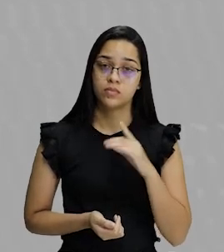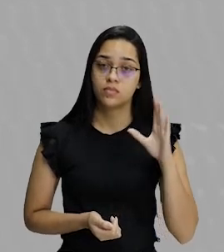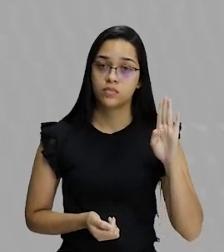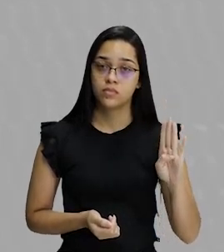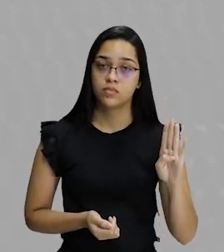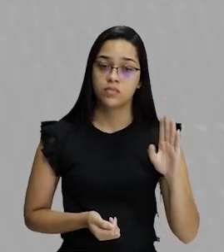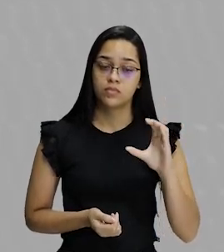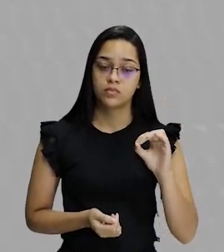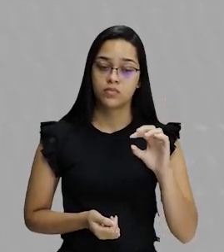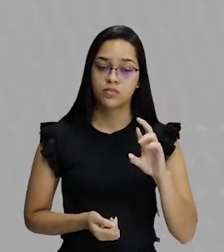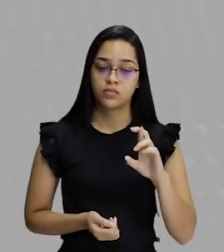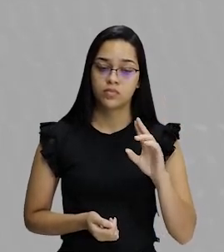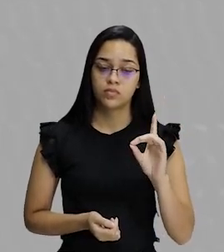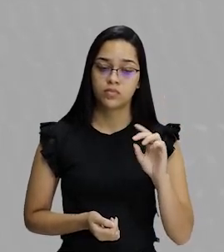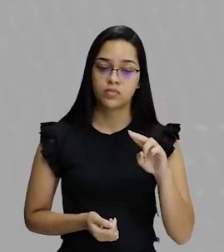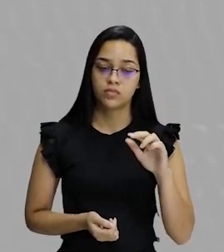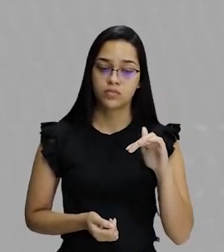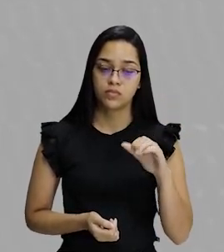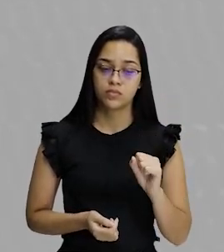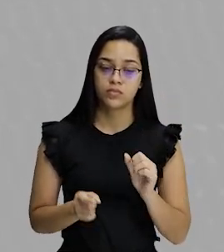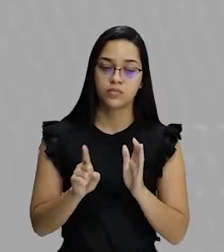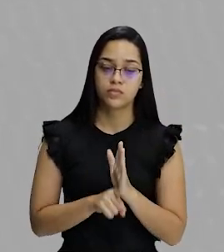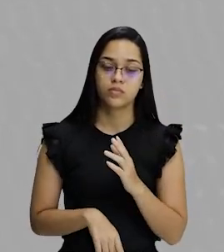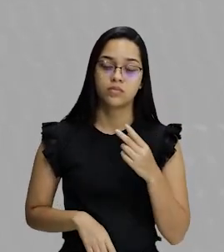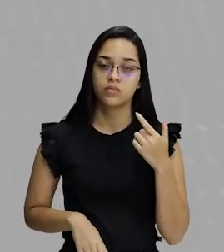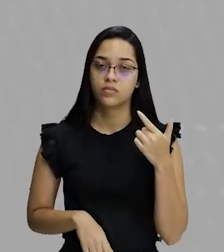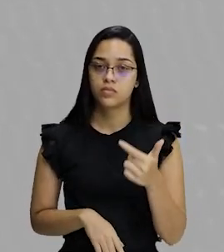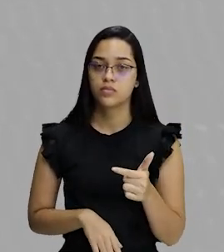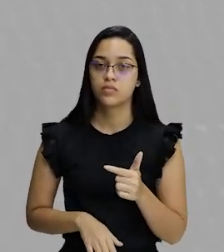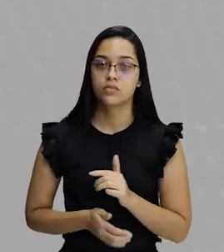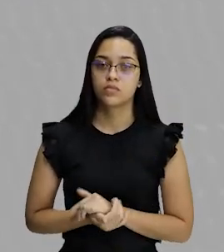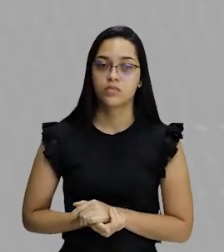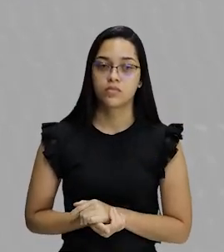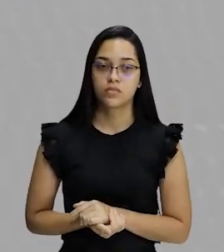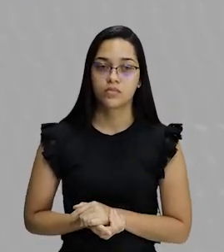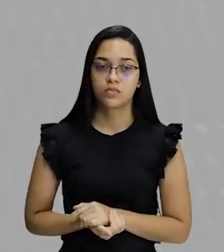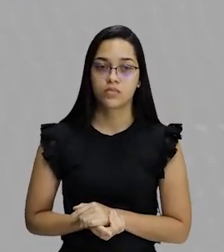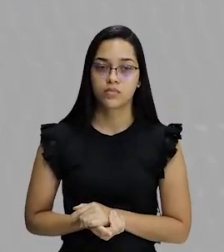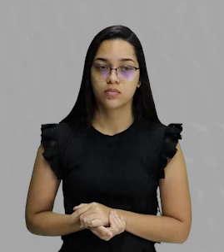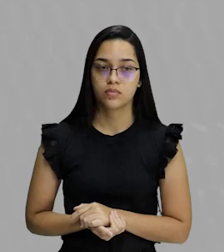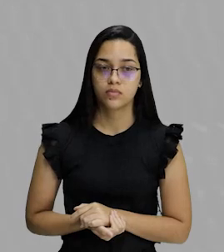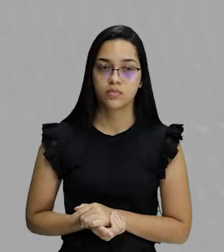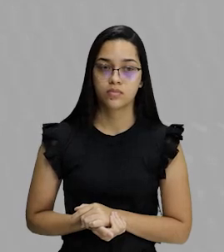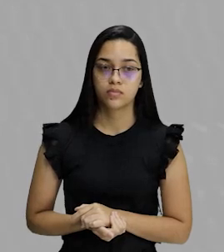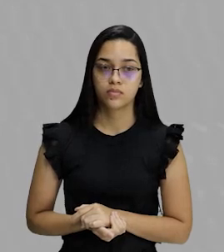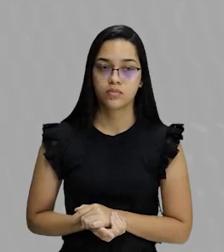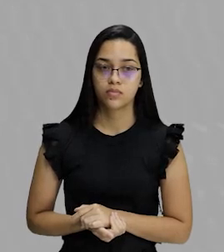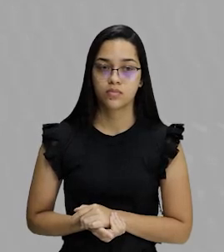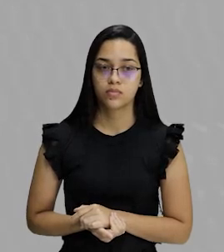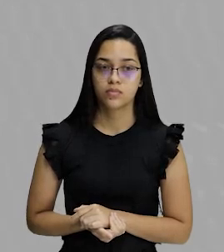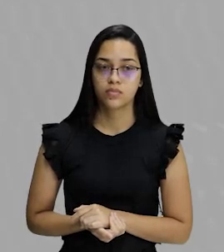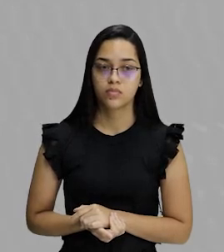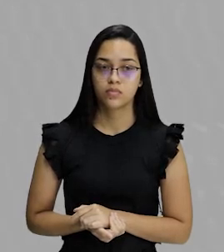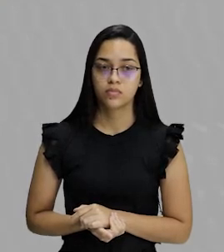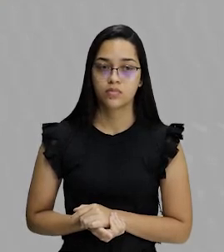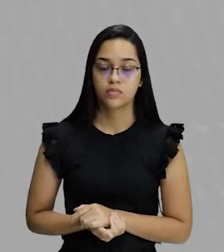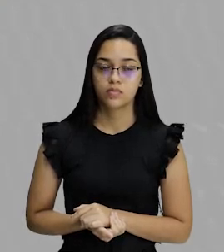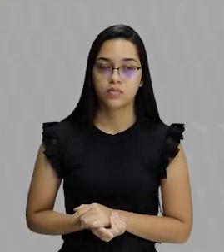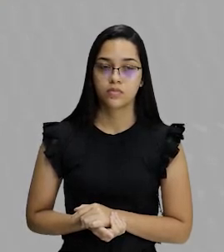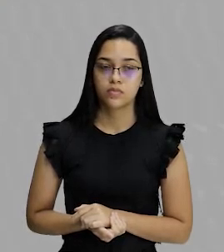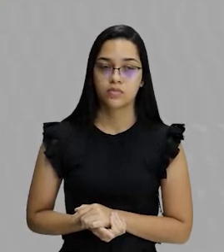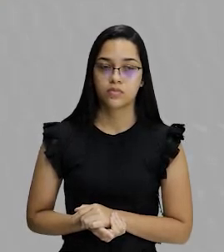de coordenada menos 2 e 2. Tá? Menos 2 e 2.